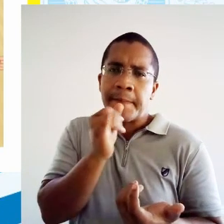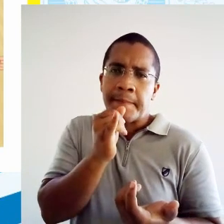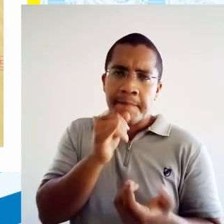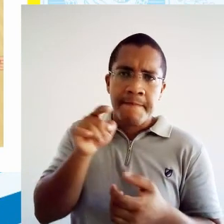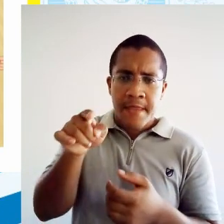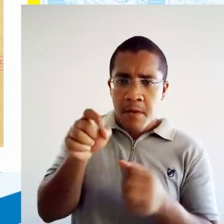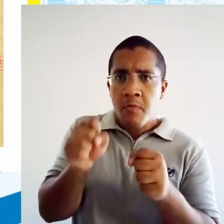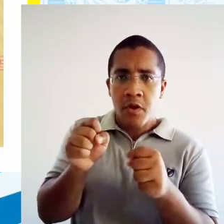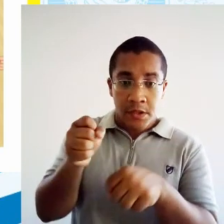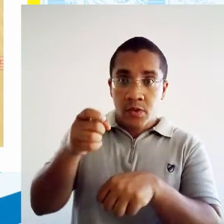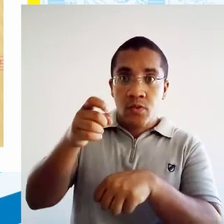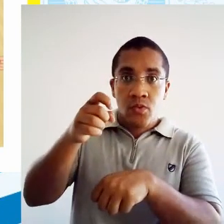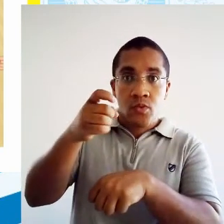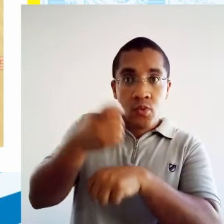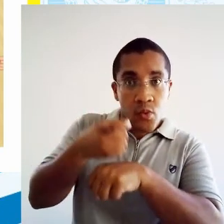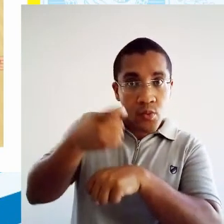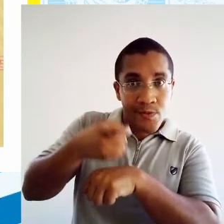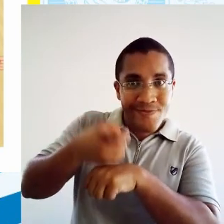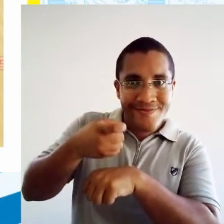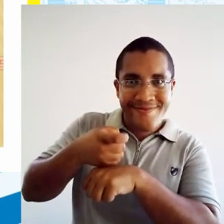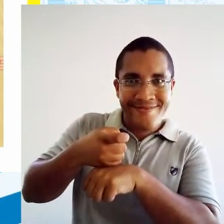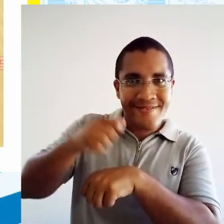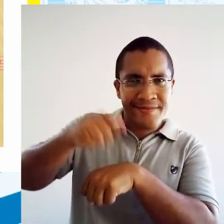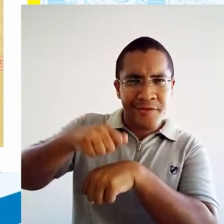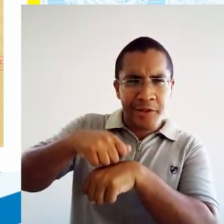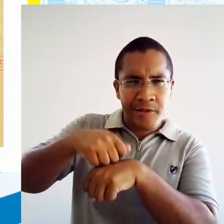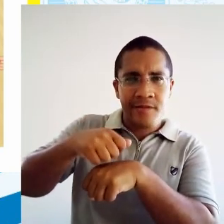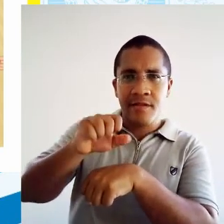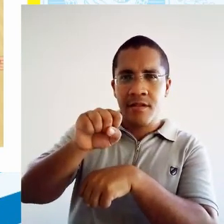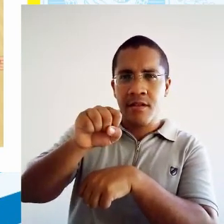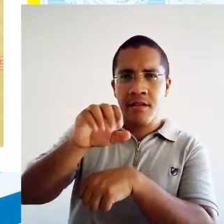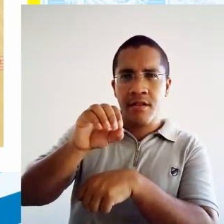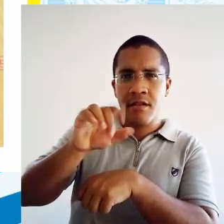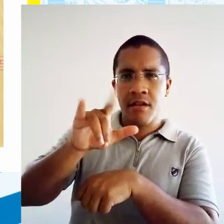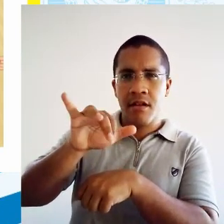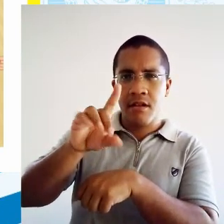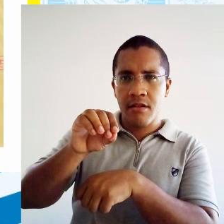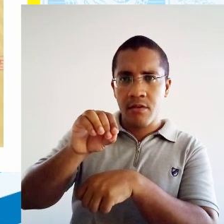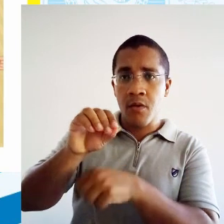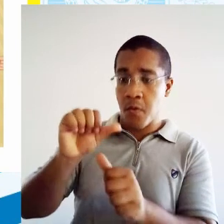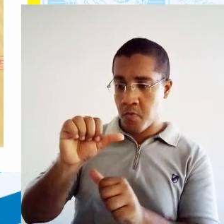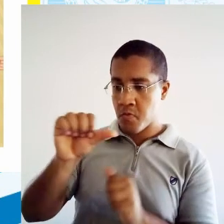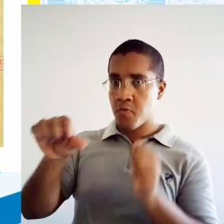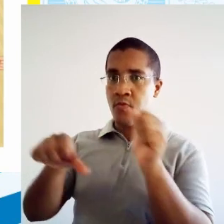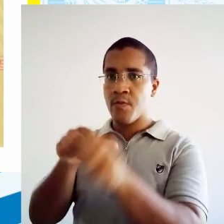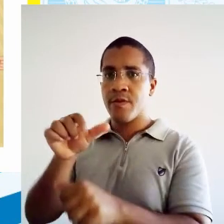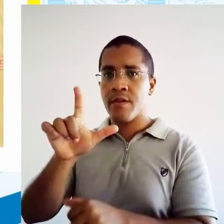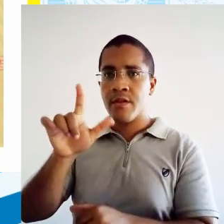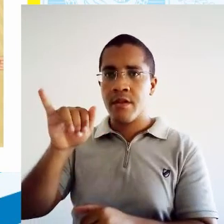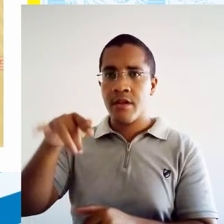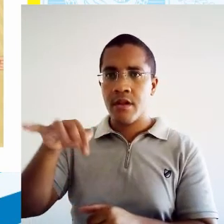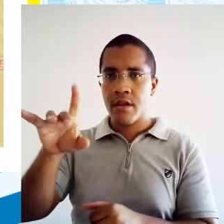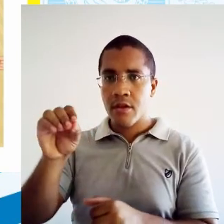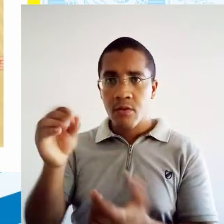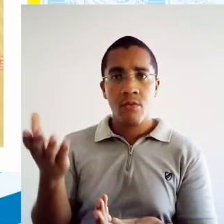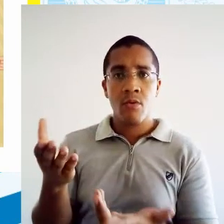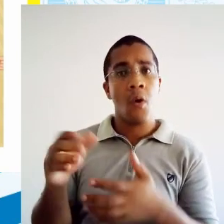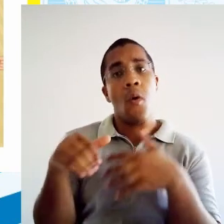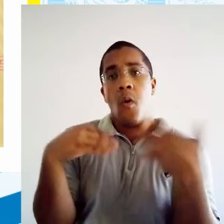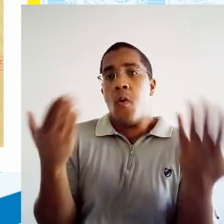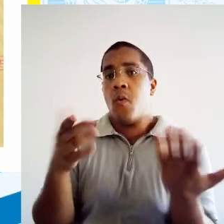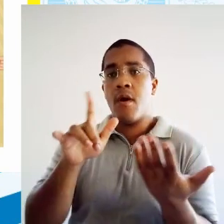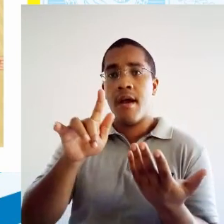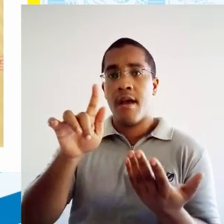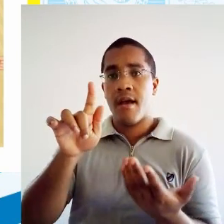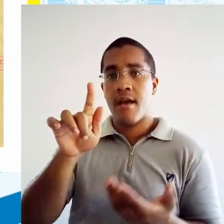né? Ele pode sair de um estado que está sólido, vai para um estado líquido, vai para um estado